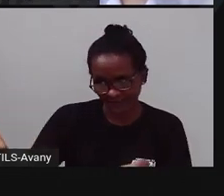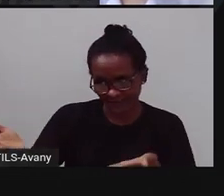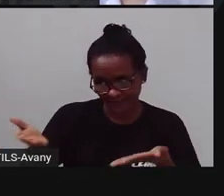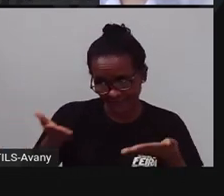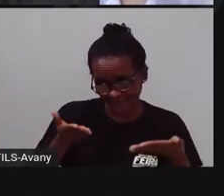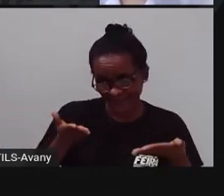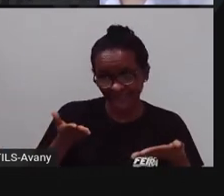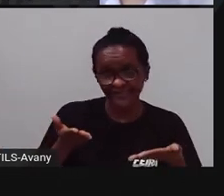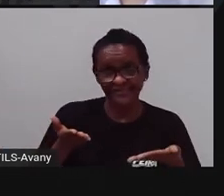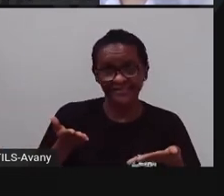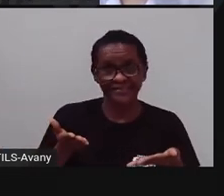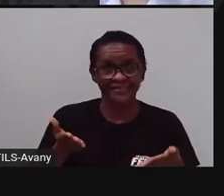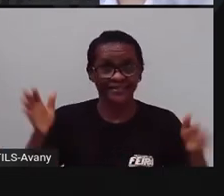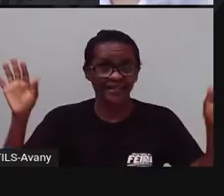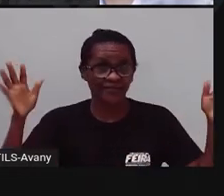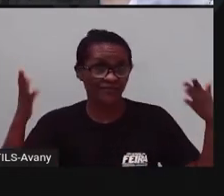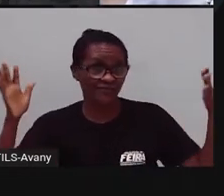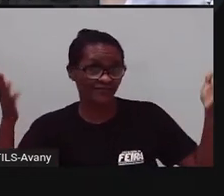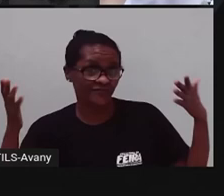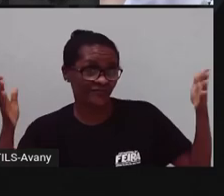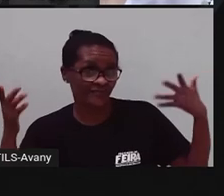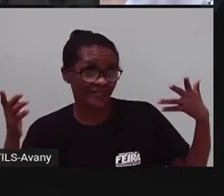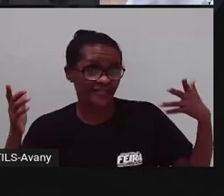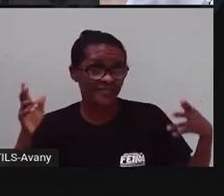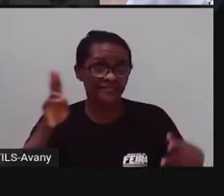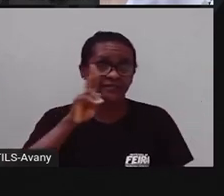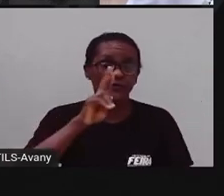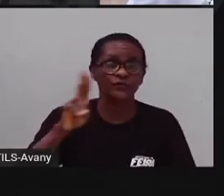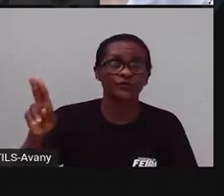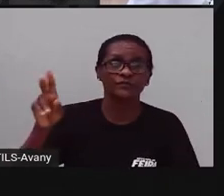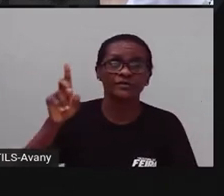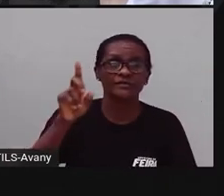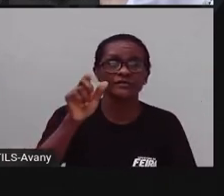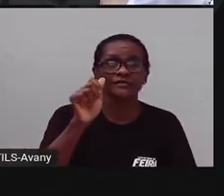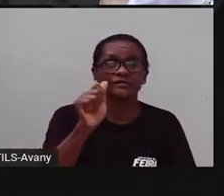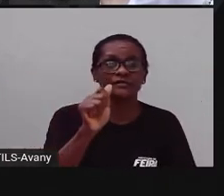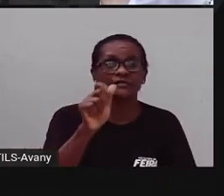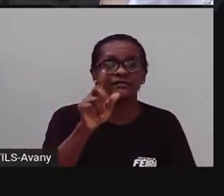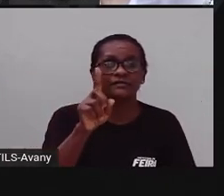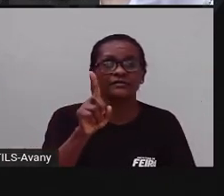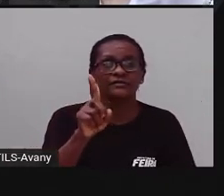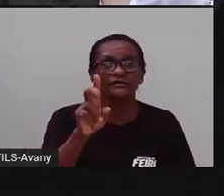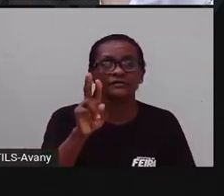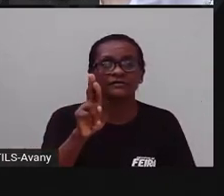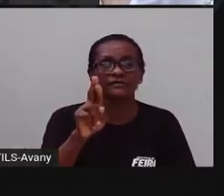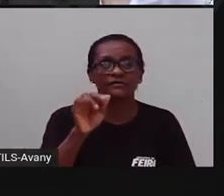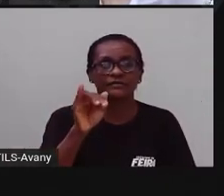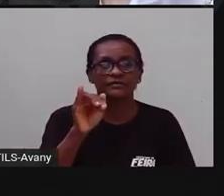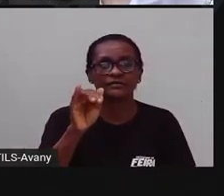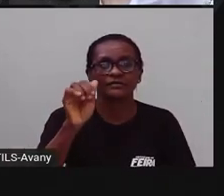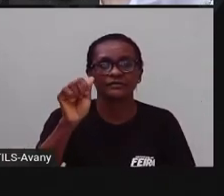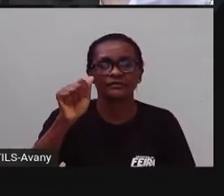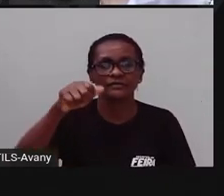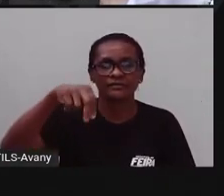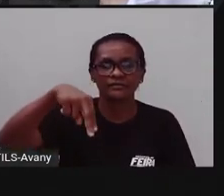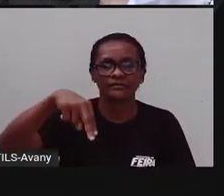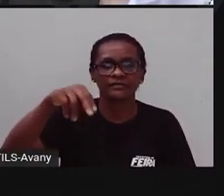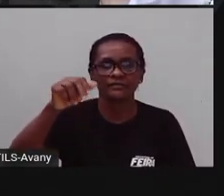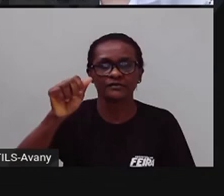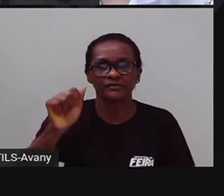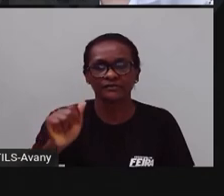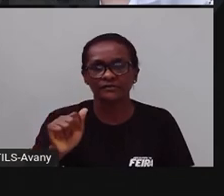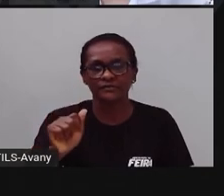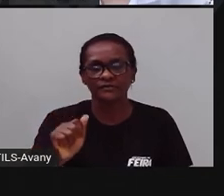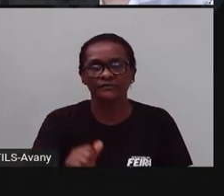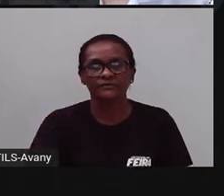festa de Adriana Mas que festa a gente tem que dizer né A Festa de quê De quantos anos será que ele para